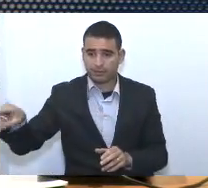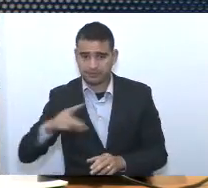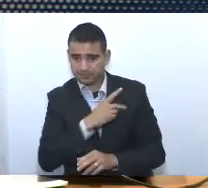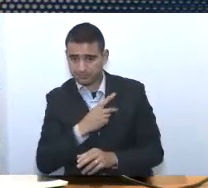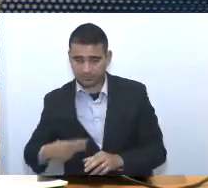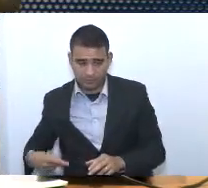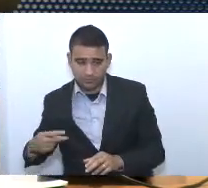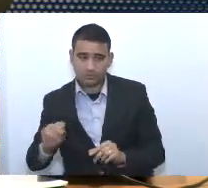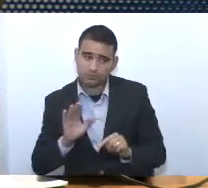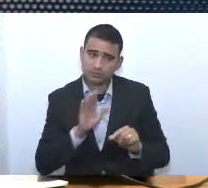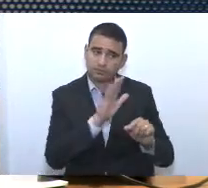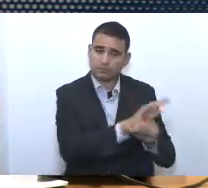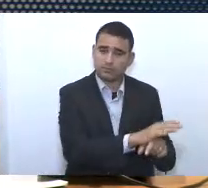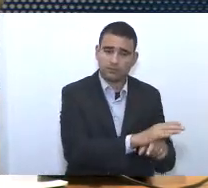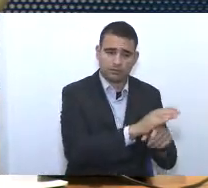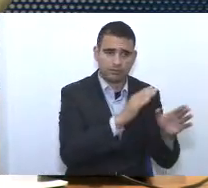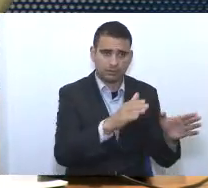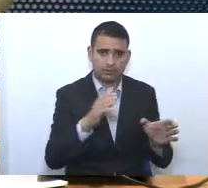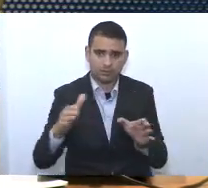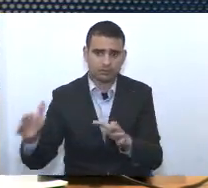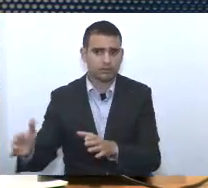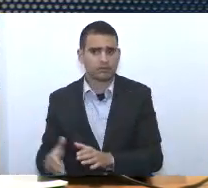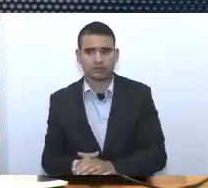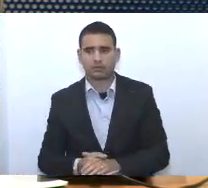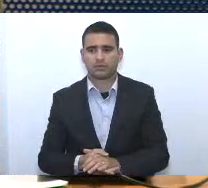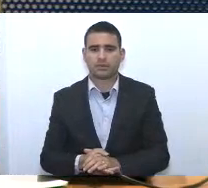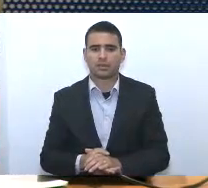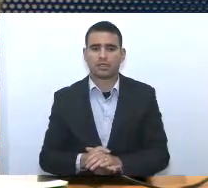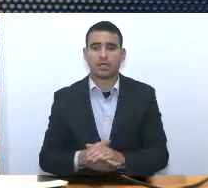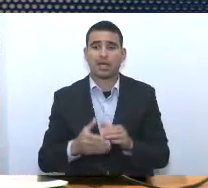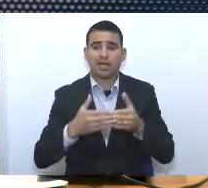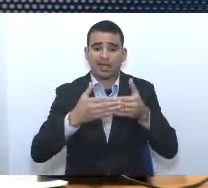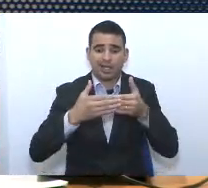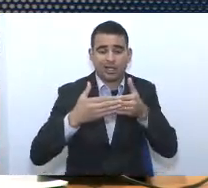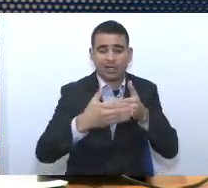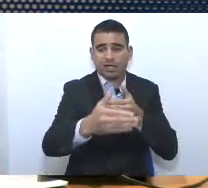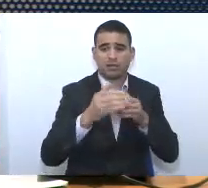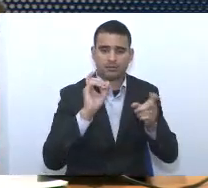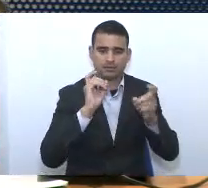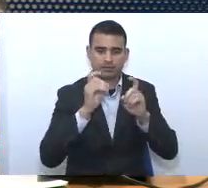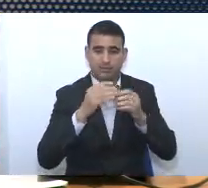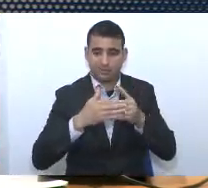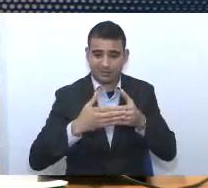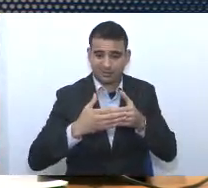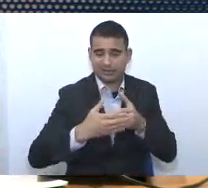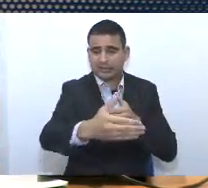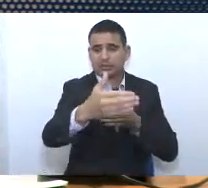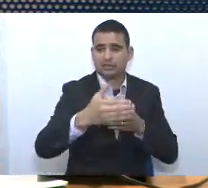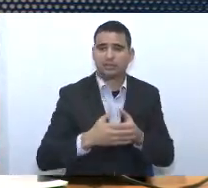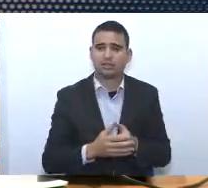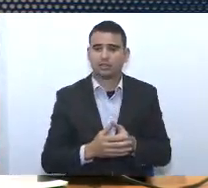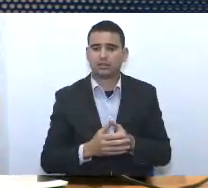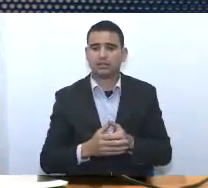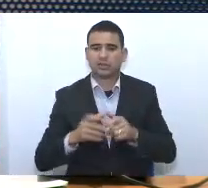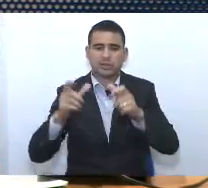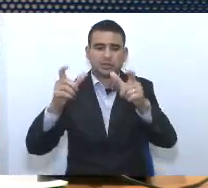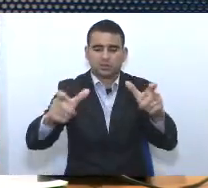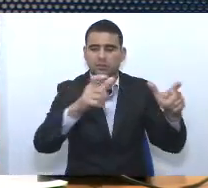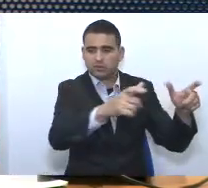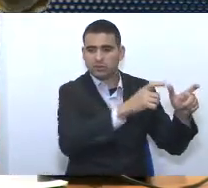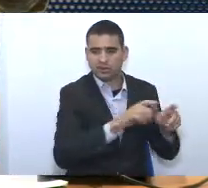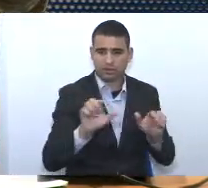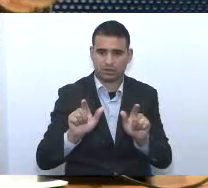que houvesse, então, este acordo, a partir dali, nós começamos a ter vários locais de